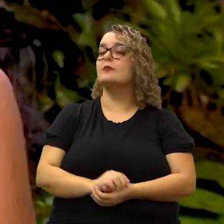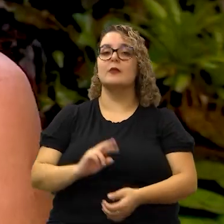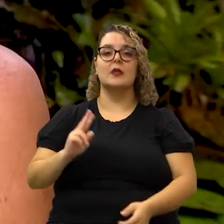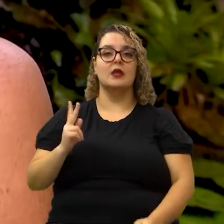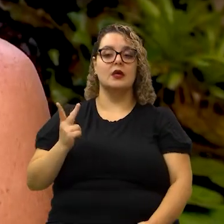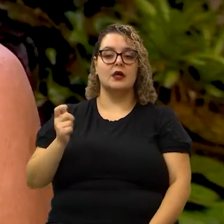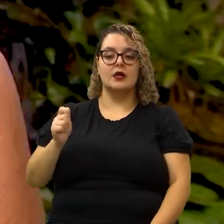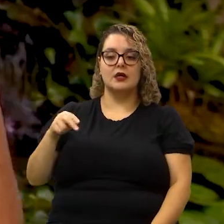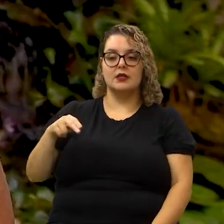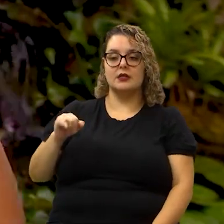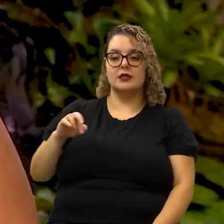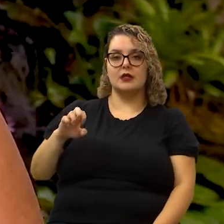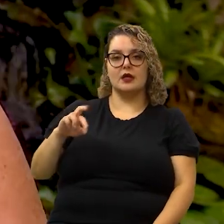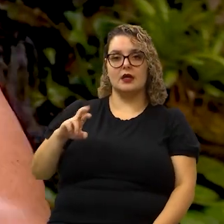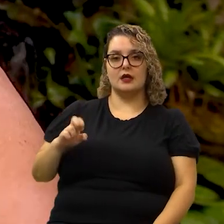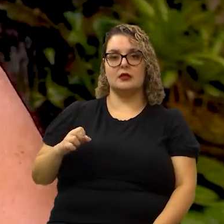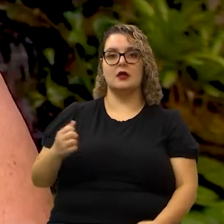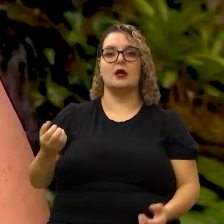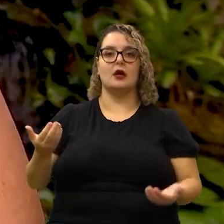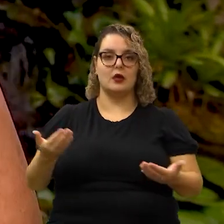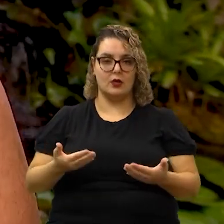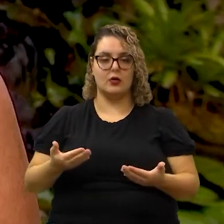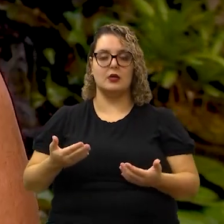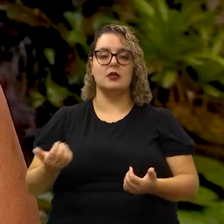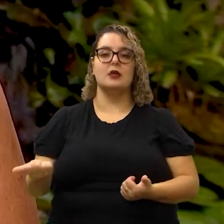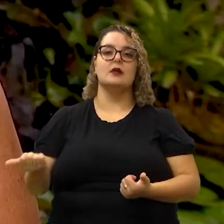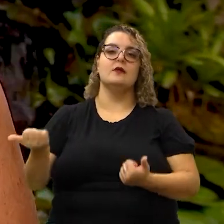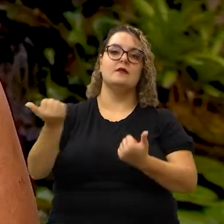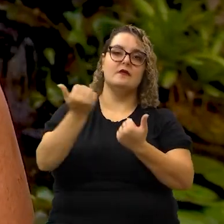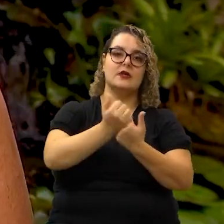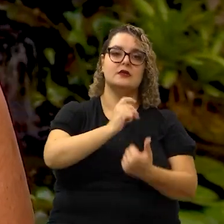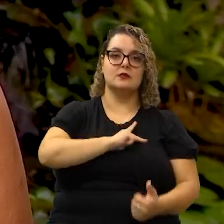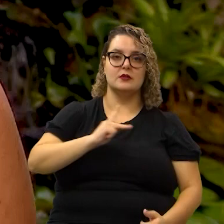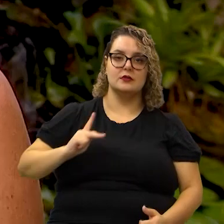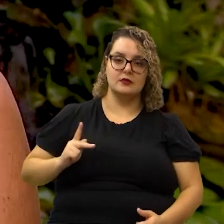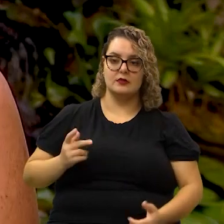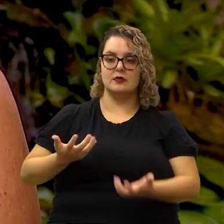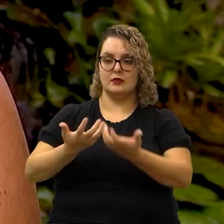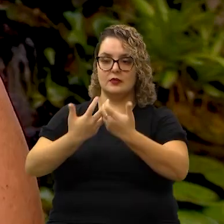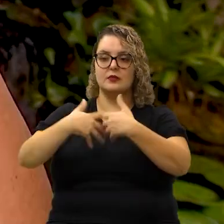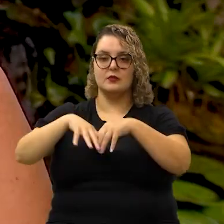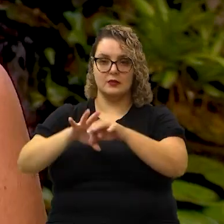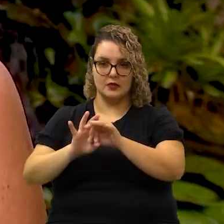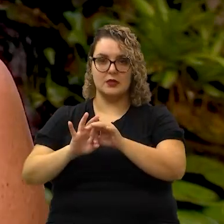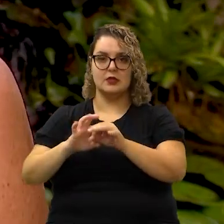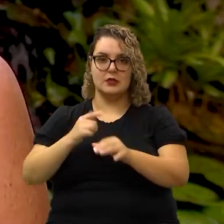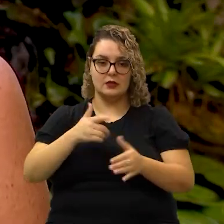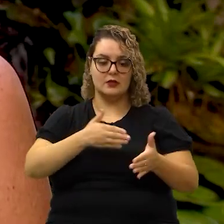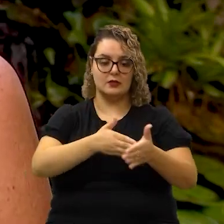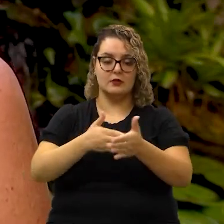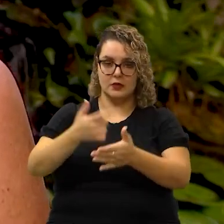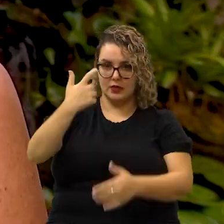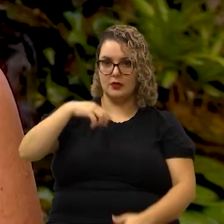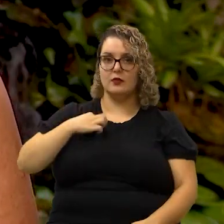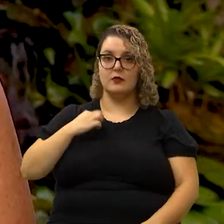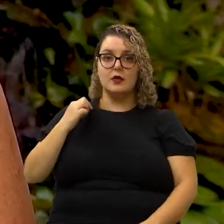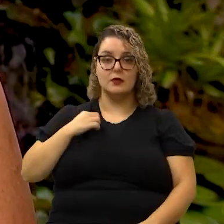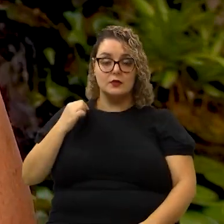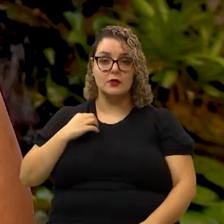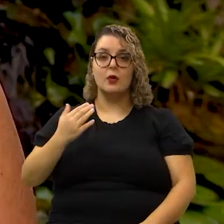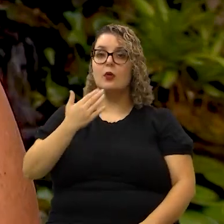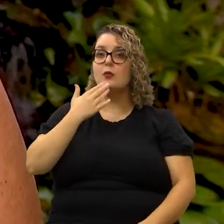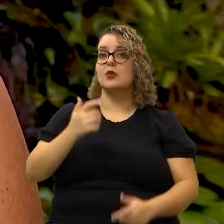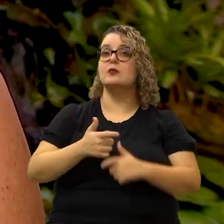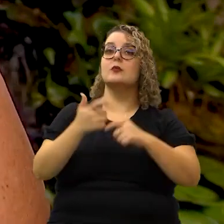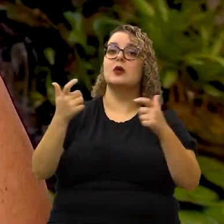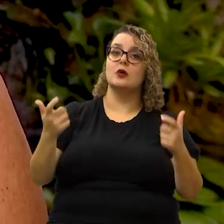o Ranieri Dias, atual vice-presidente da Fraternidade Sem Fronteiras, onde eu sou voluntária nessa ONG,